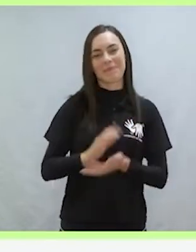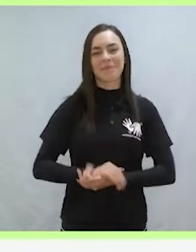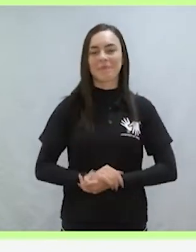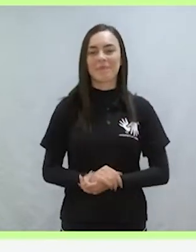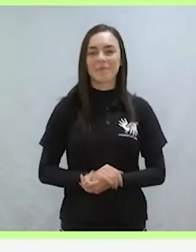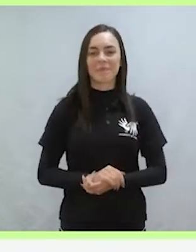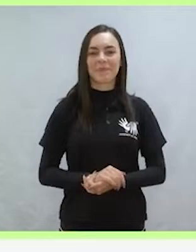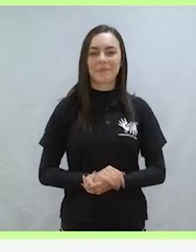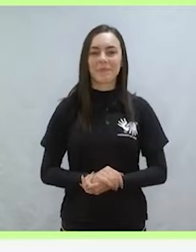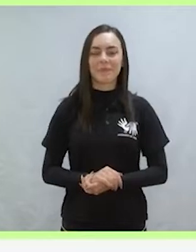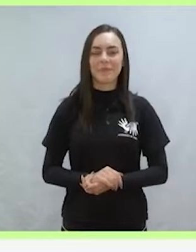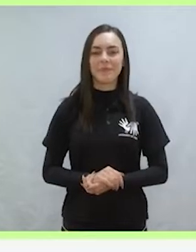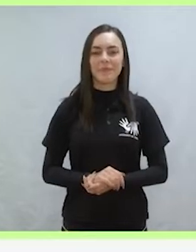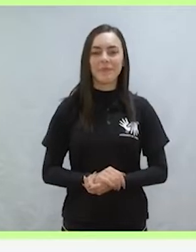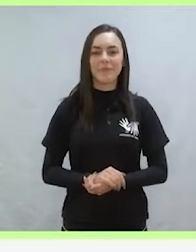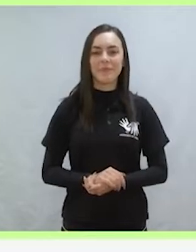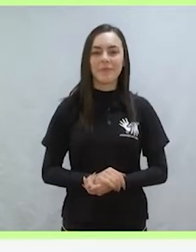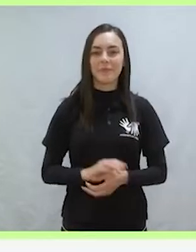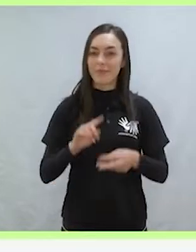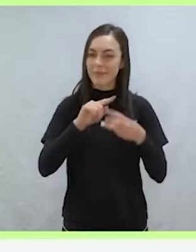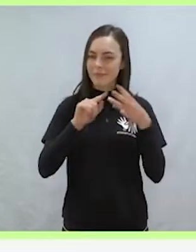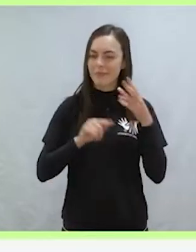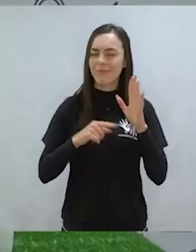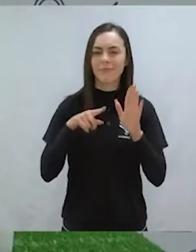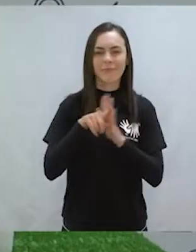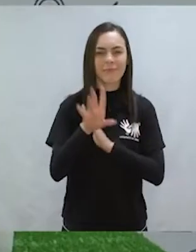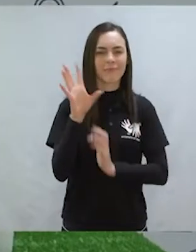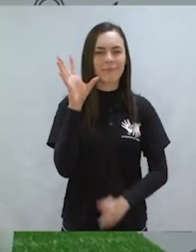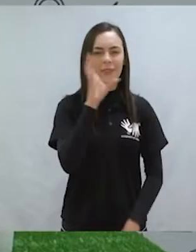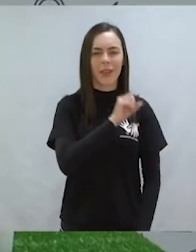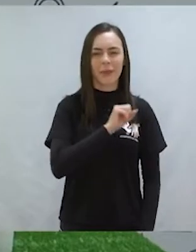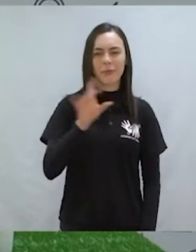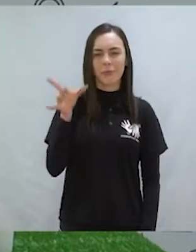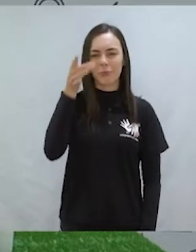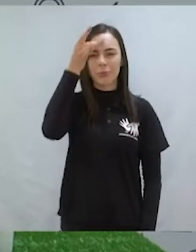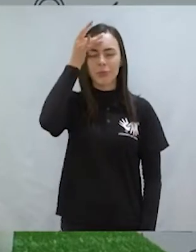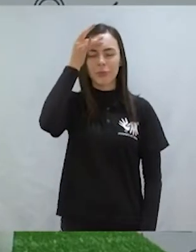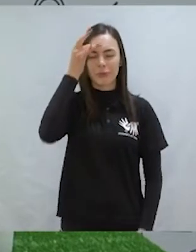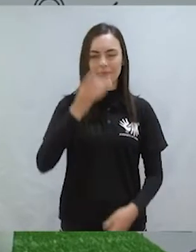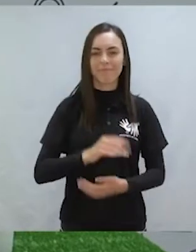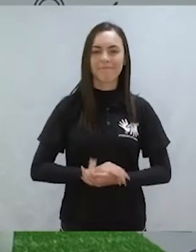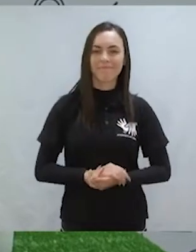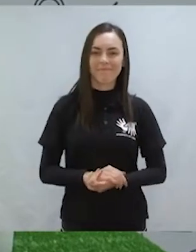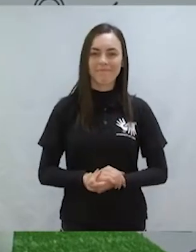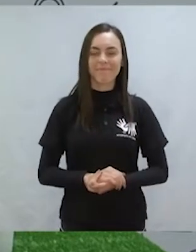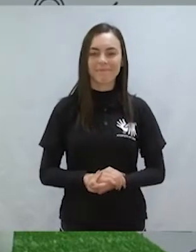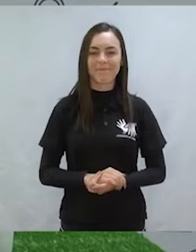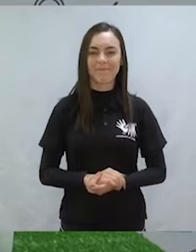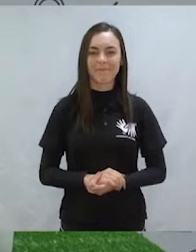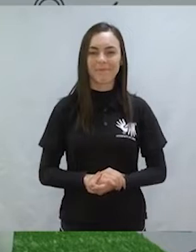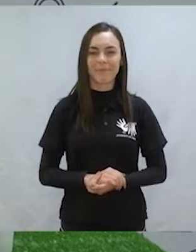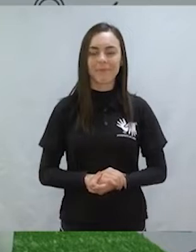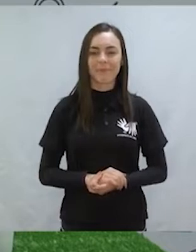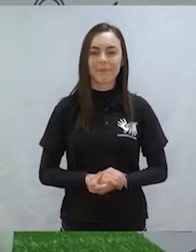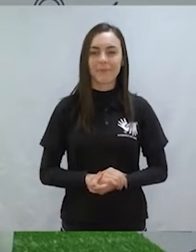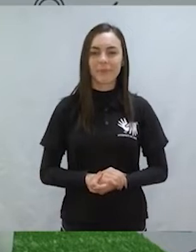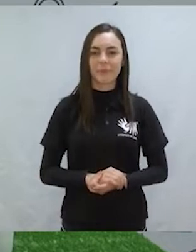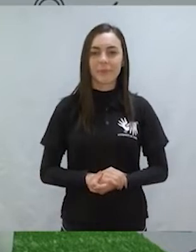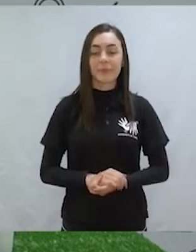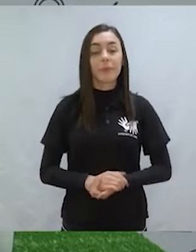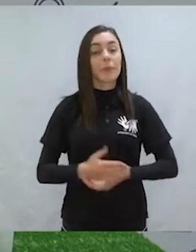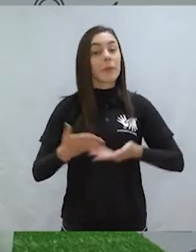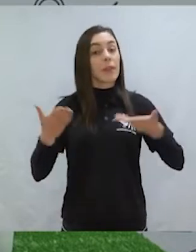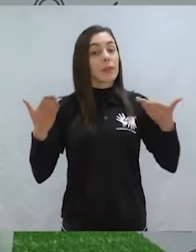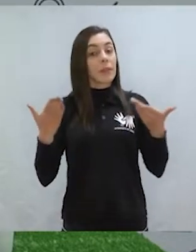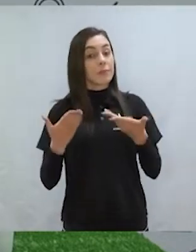Muito bem! Então vejam só, três perguntinhas assim pra gente fixar na nossa memória. Tá bem? E o